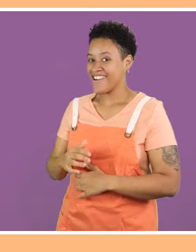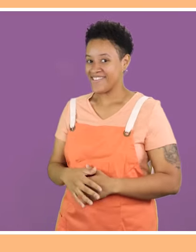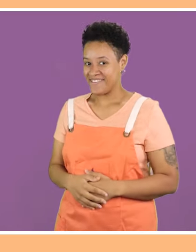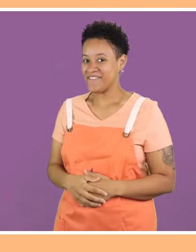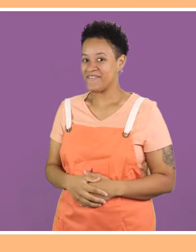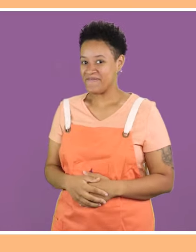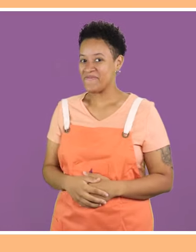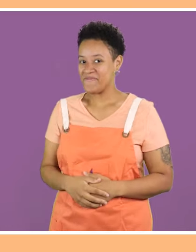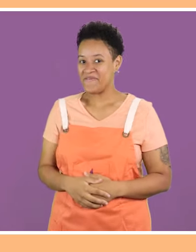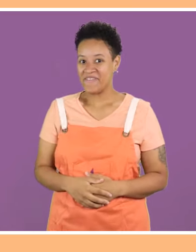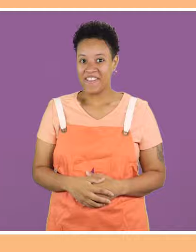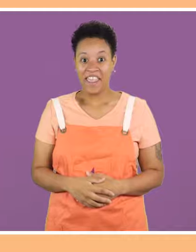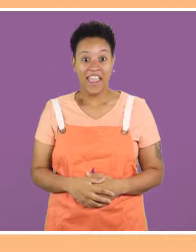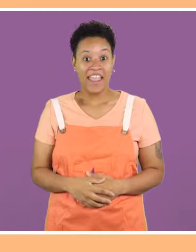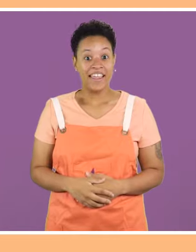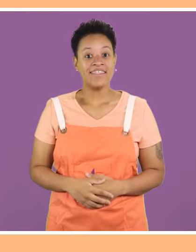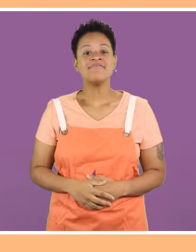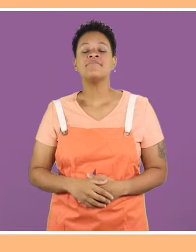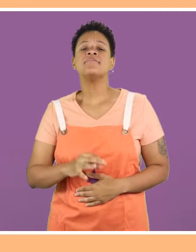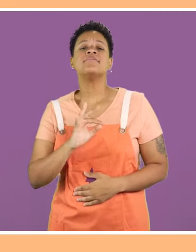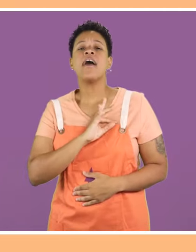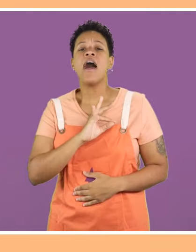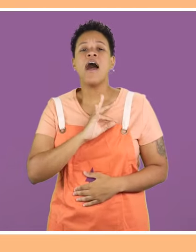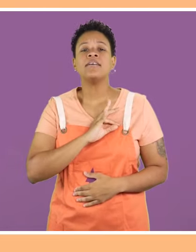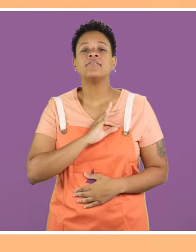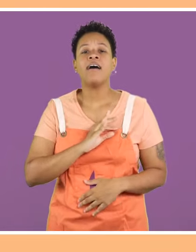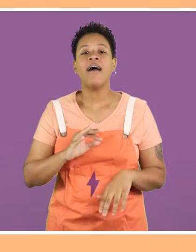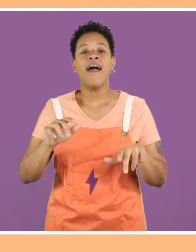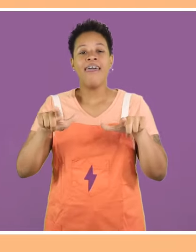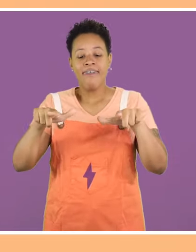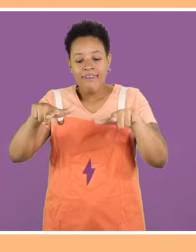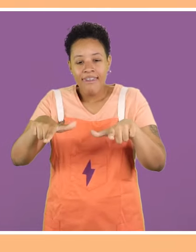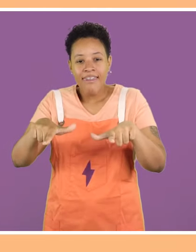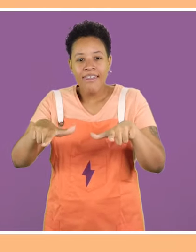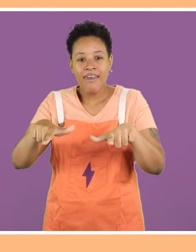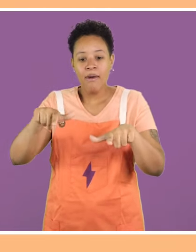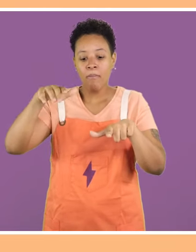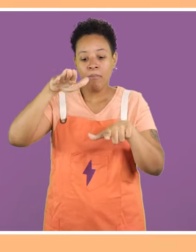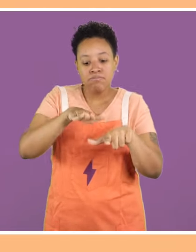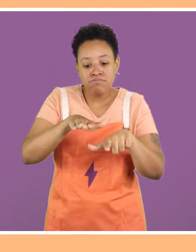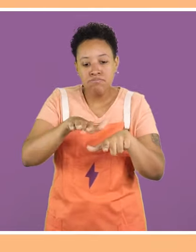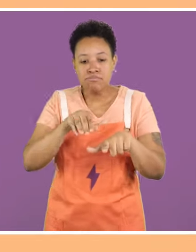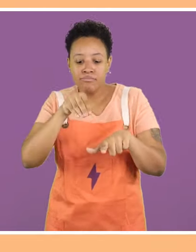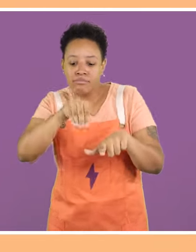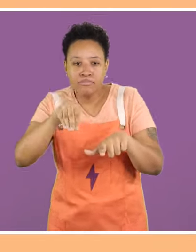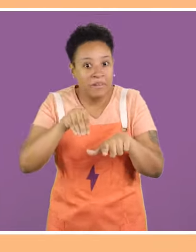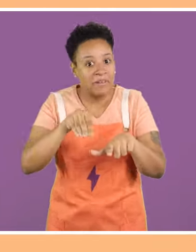com uma técnica chamada stencil. Te vejo lá!